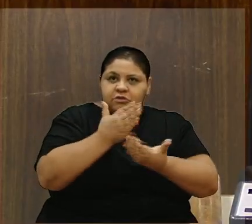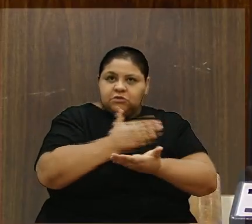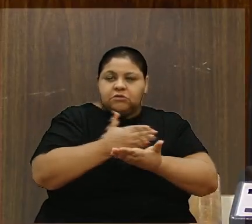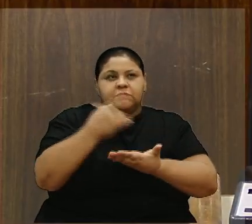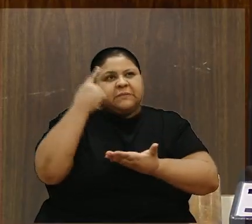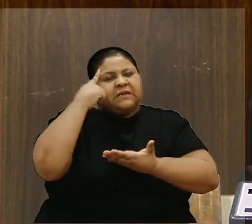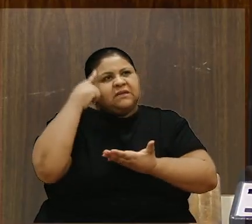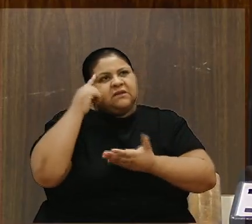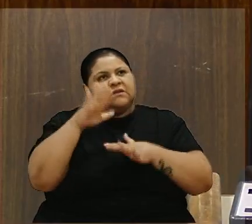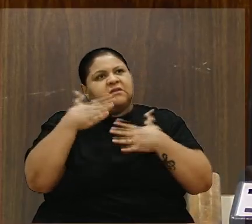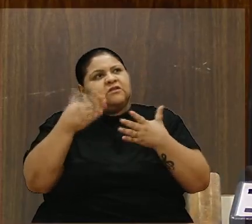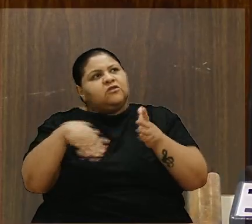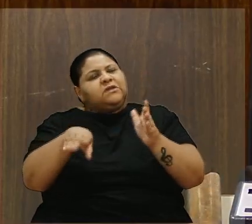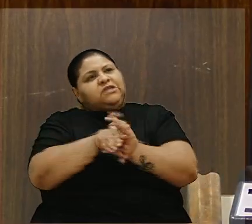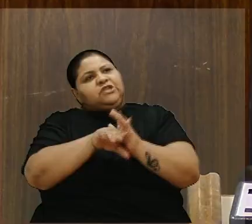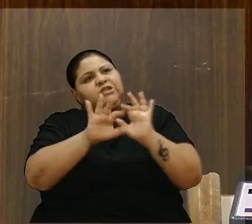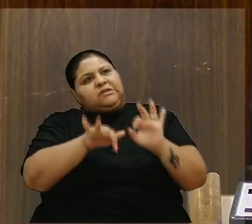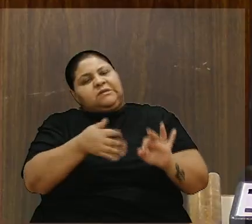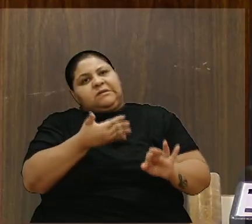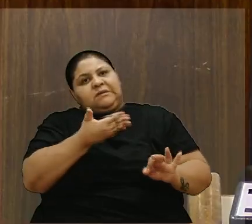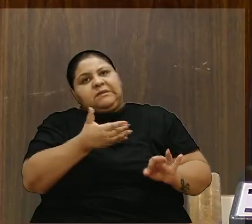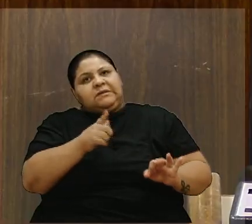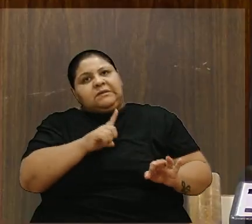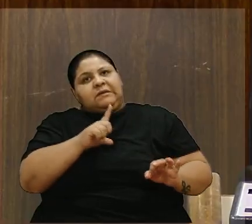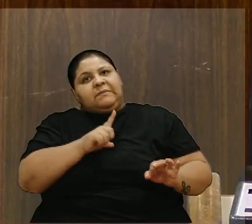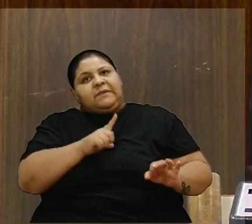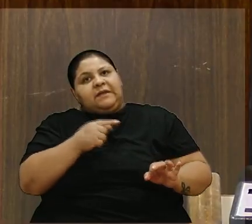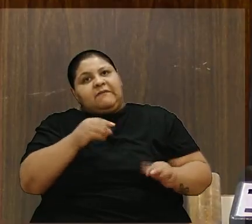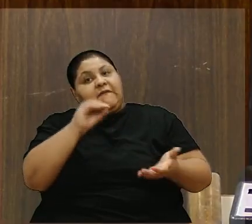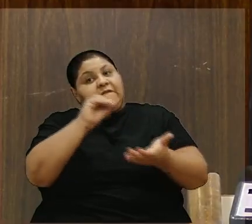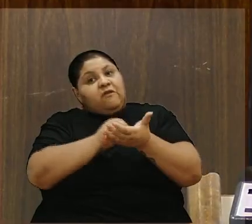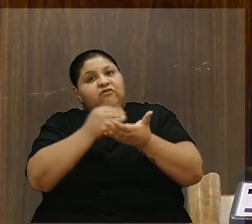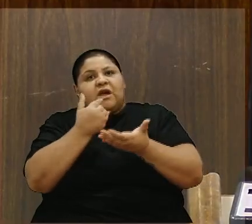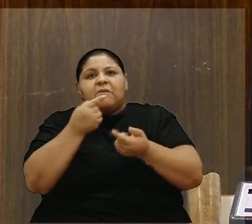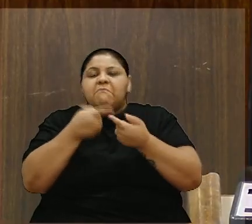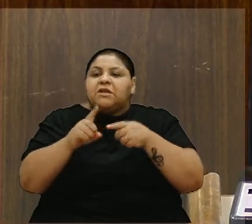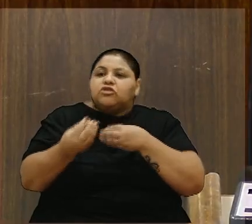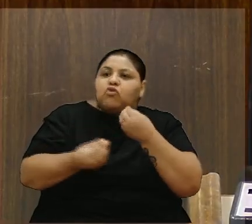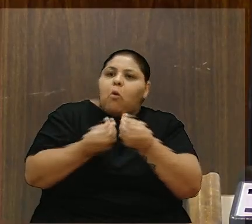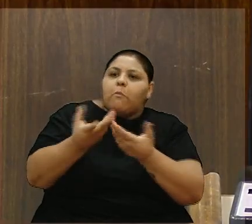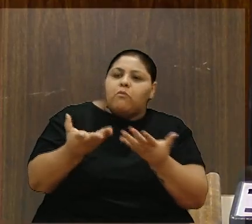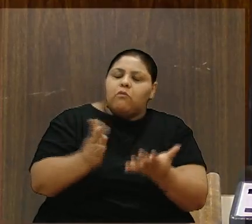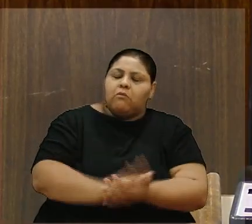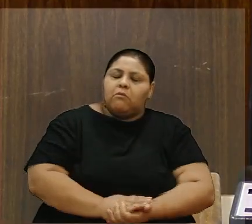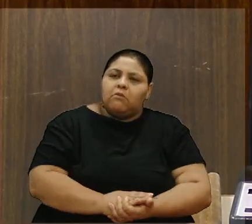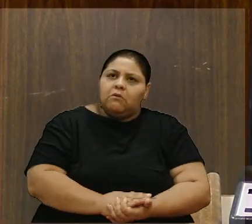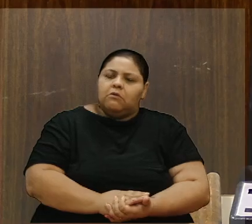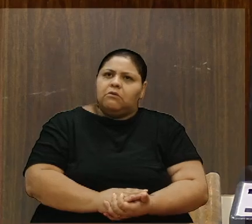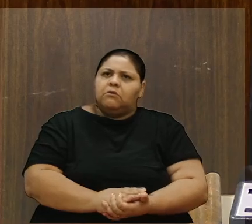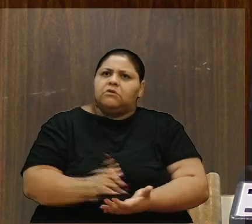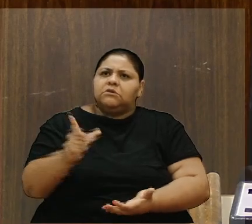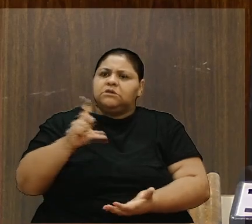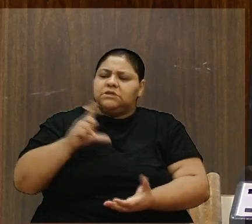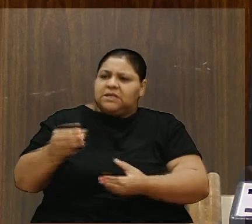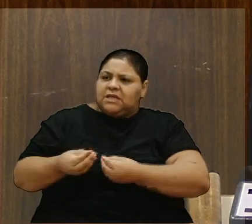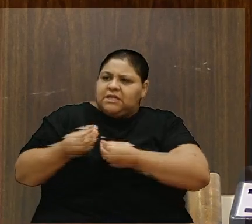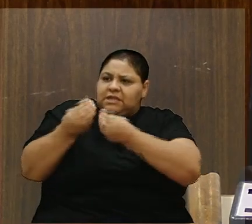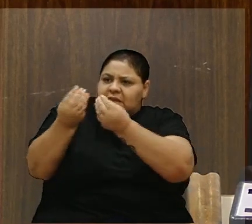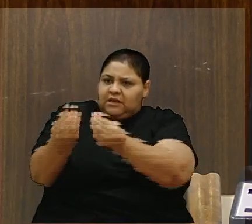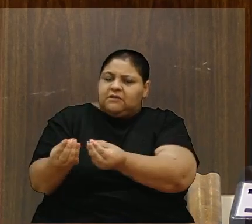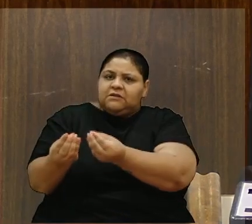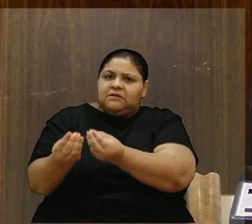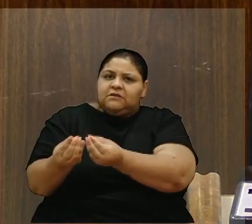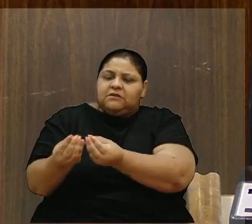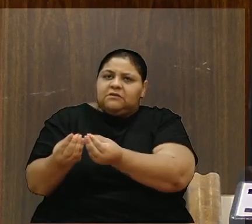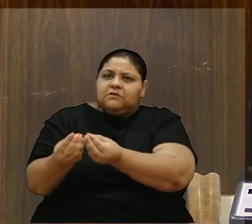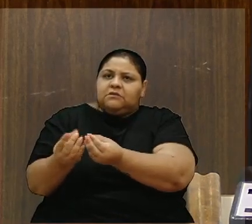pensar, está chegando o final do mês, a gente tem que pensar que vai faltar comida. Mas como? Se a gente tem que entregar a frequência das